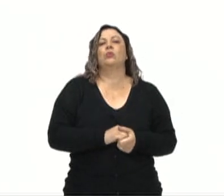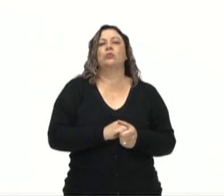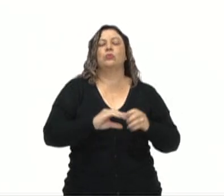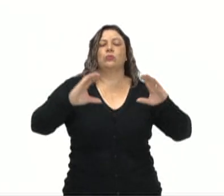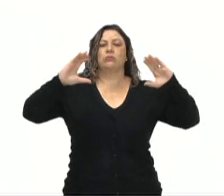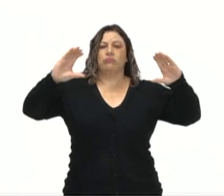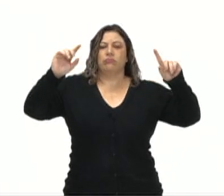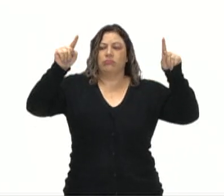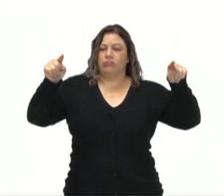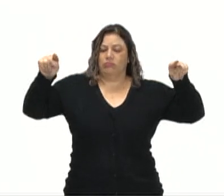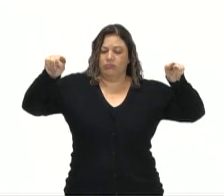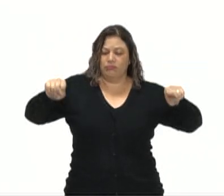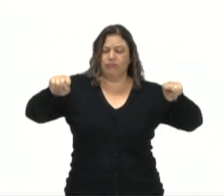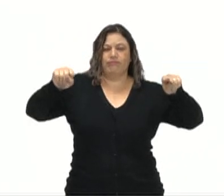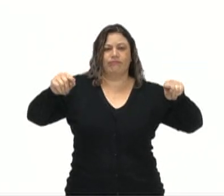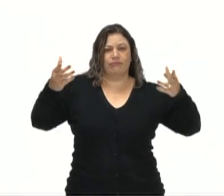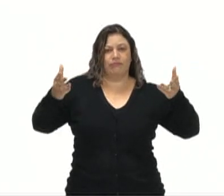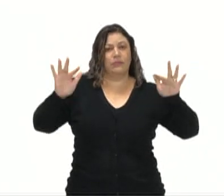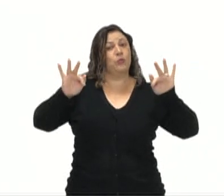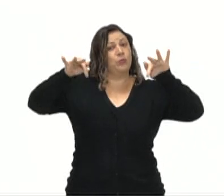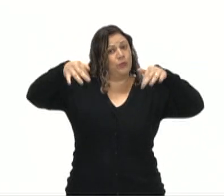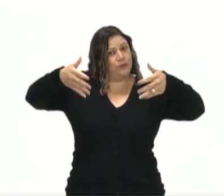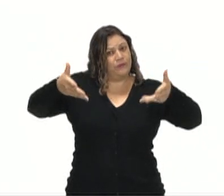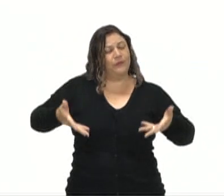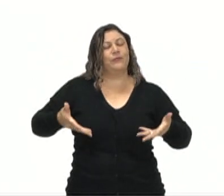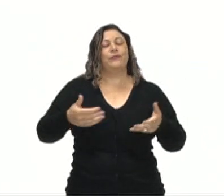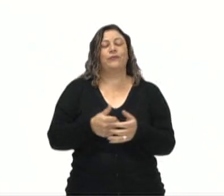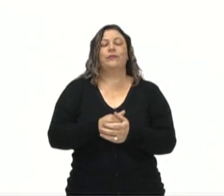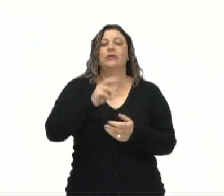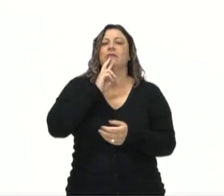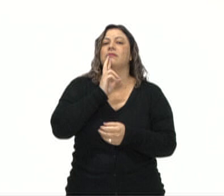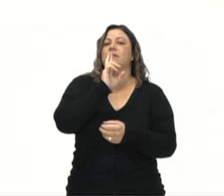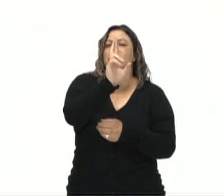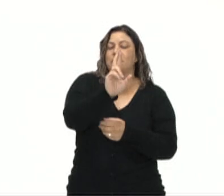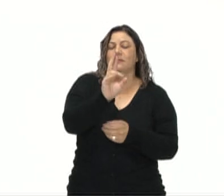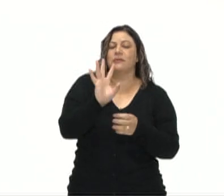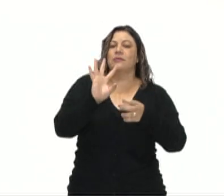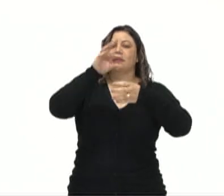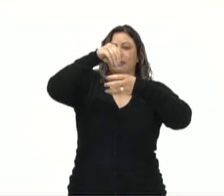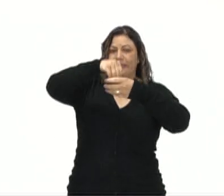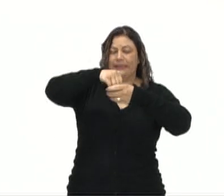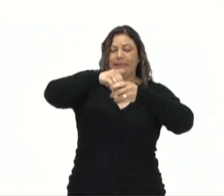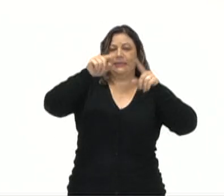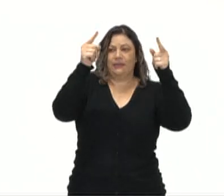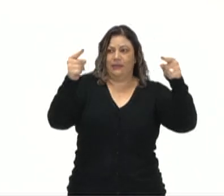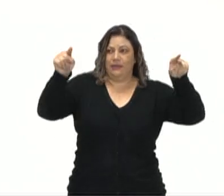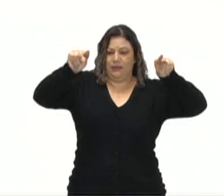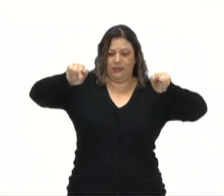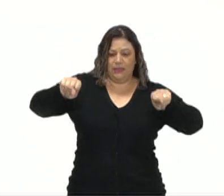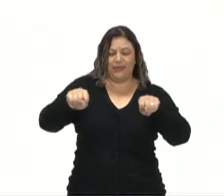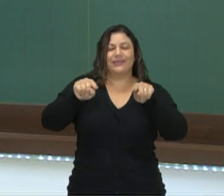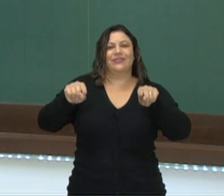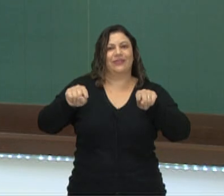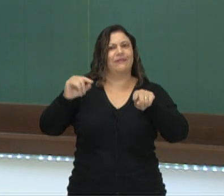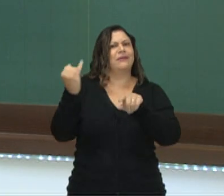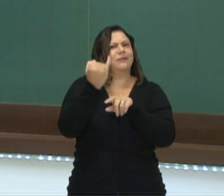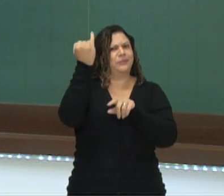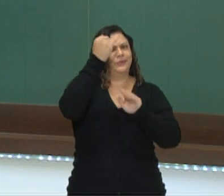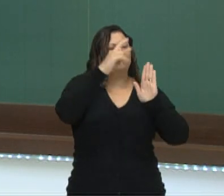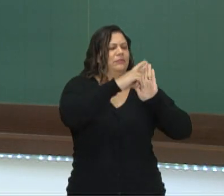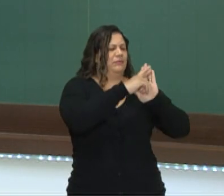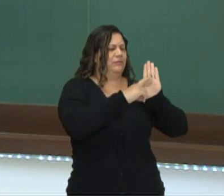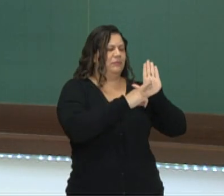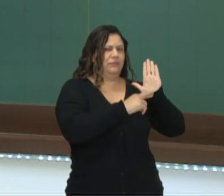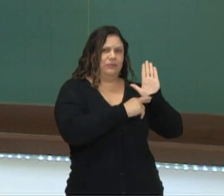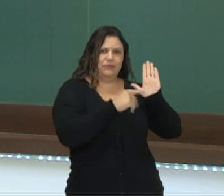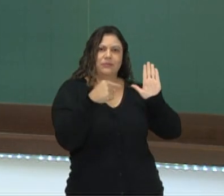colchetes. E, por fim, né, no final, vou resolver o que está dentro das chaves. Então, muito importante seguir essa regra